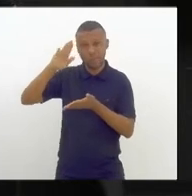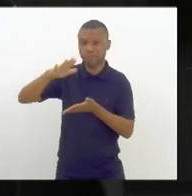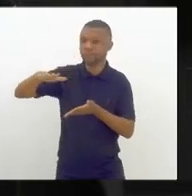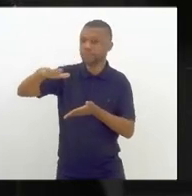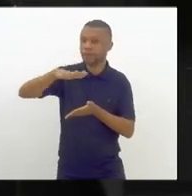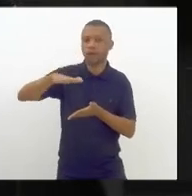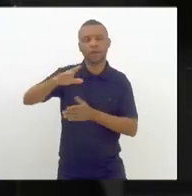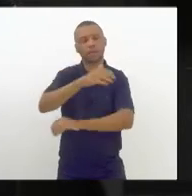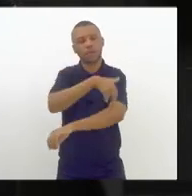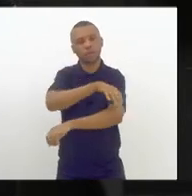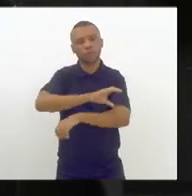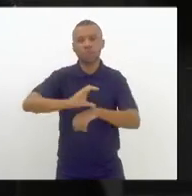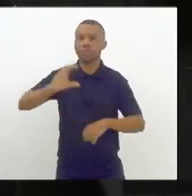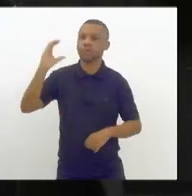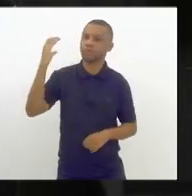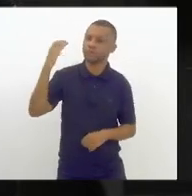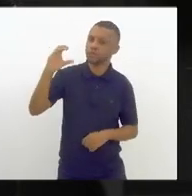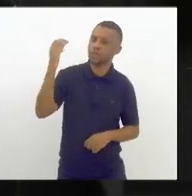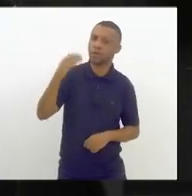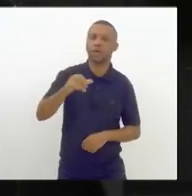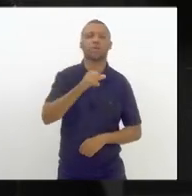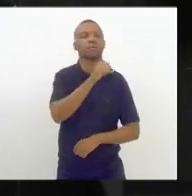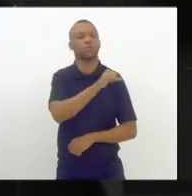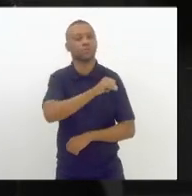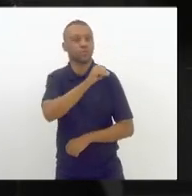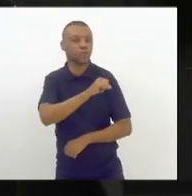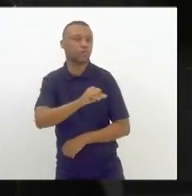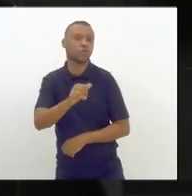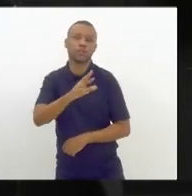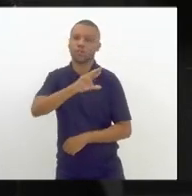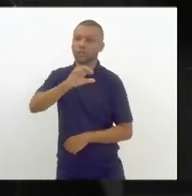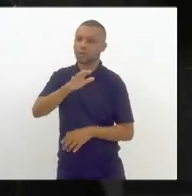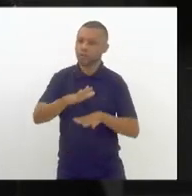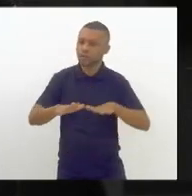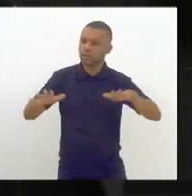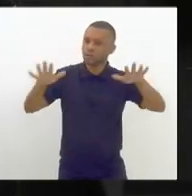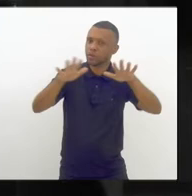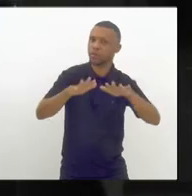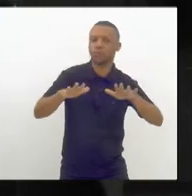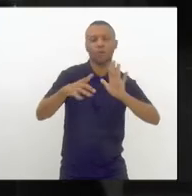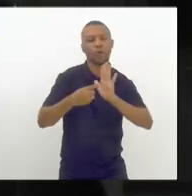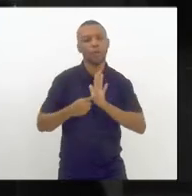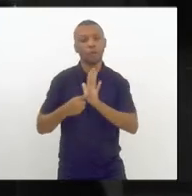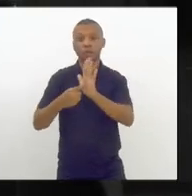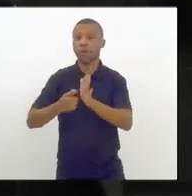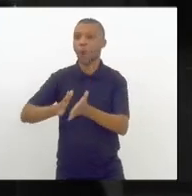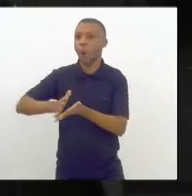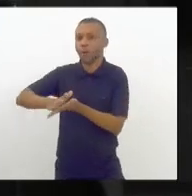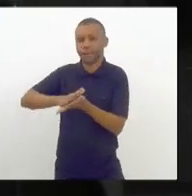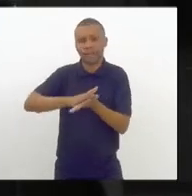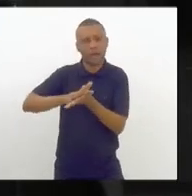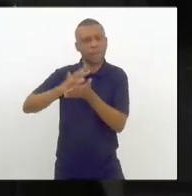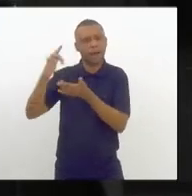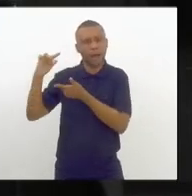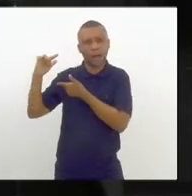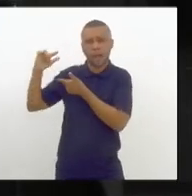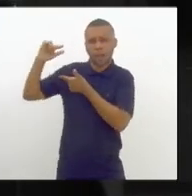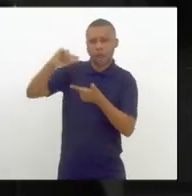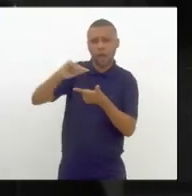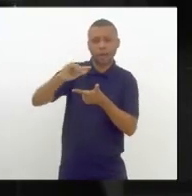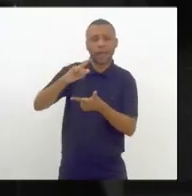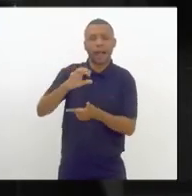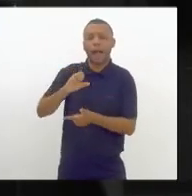da cultura do Rio de Janeiro e colocando o samba especialmente o samba de raiz que ele defendia